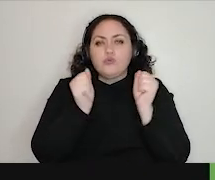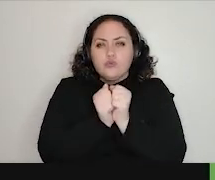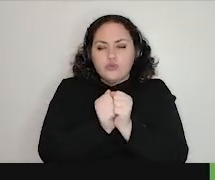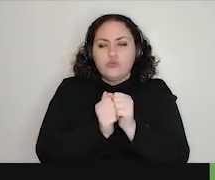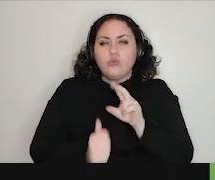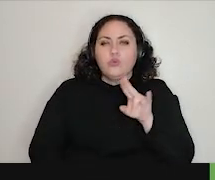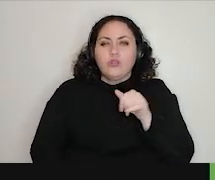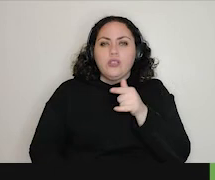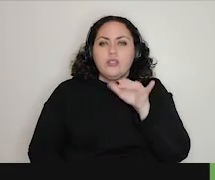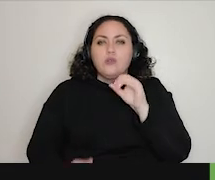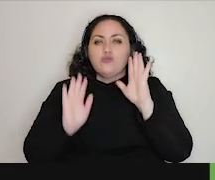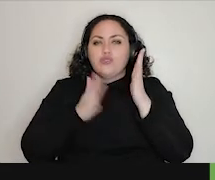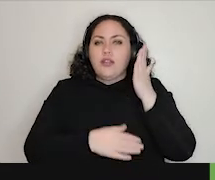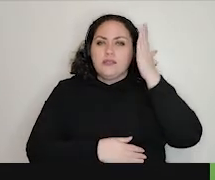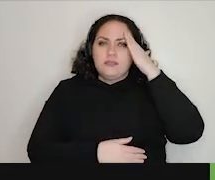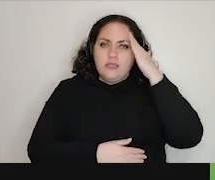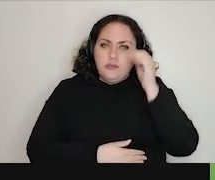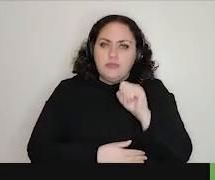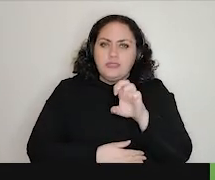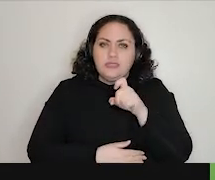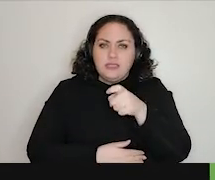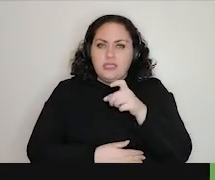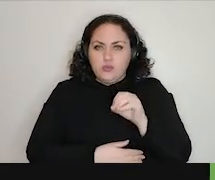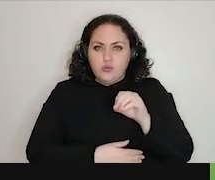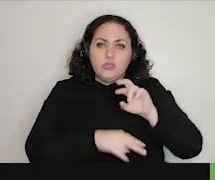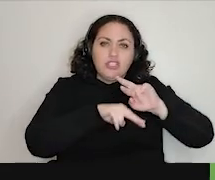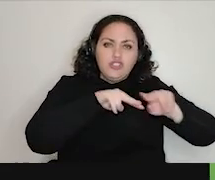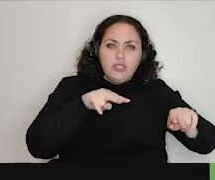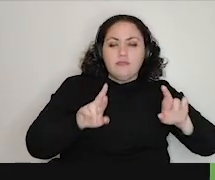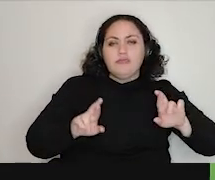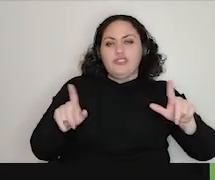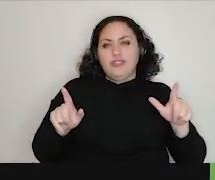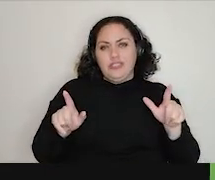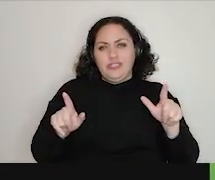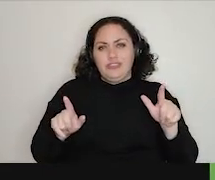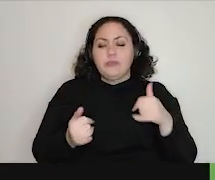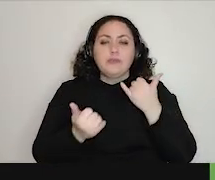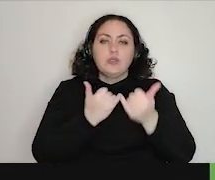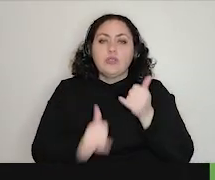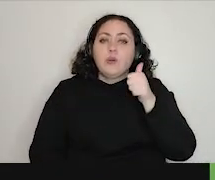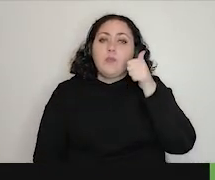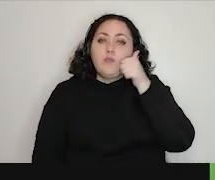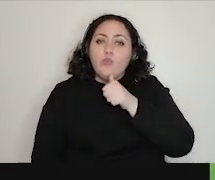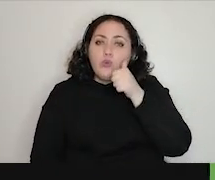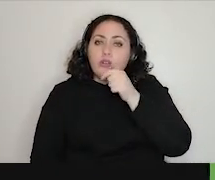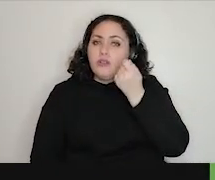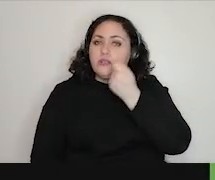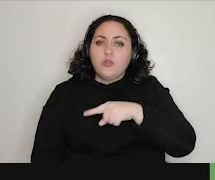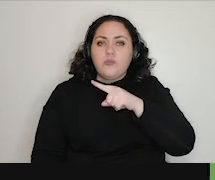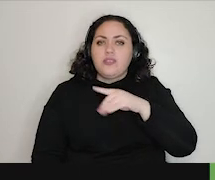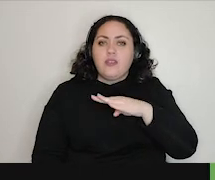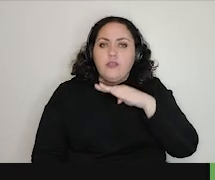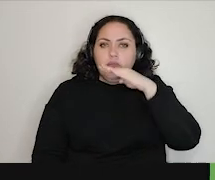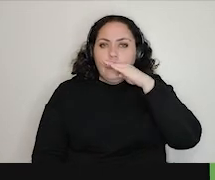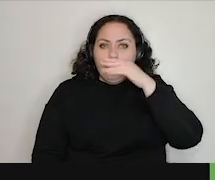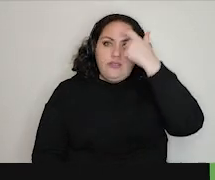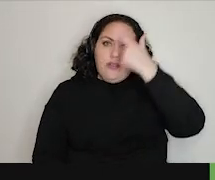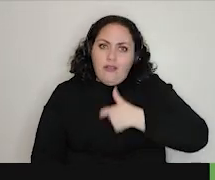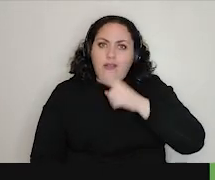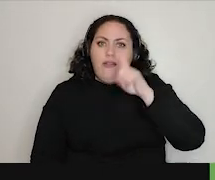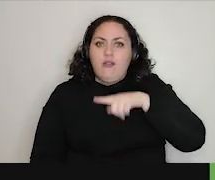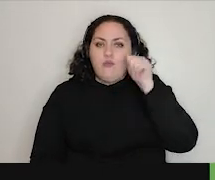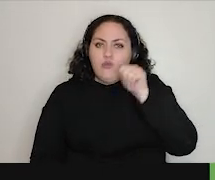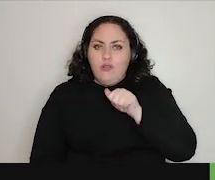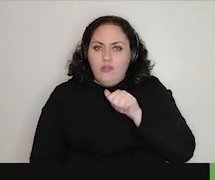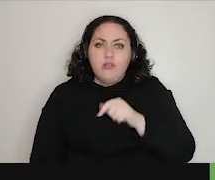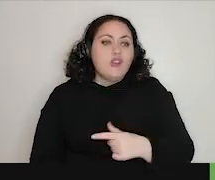já reconheceu que o sexo-gênero é diferente do genital. Ou seja, que uma mulher ela não precisa ter uma vagina para ser